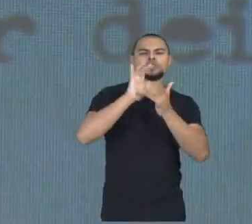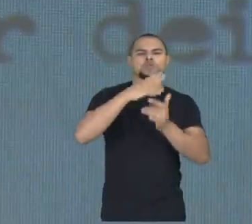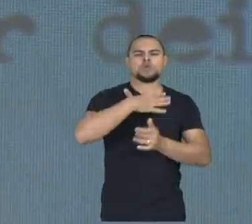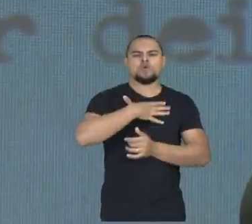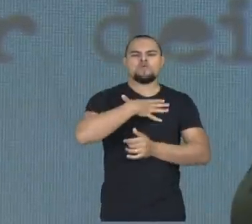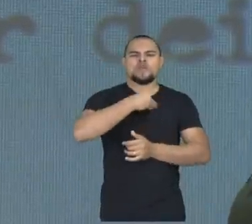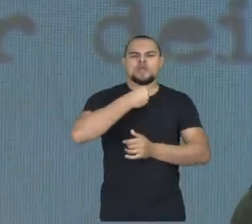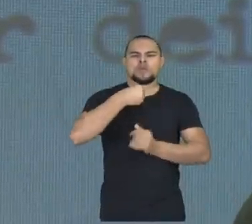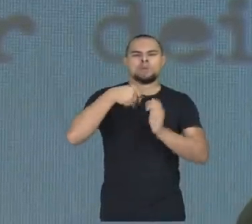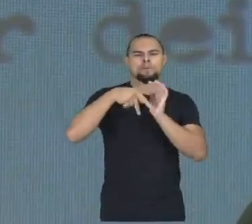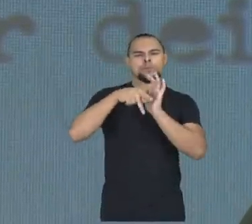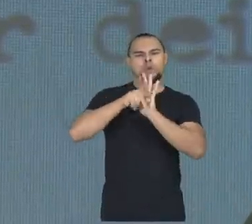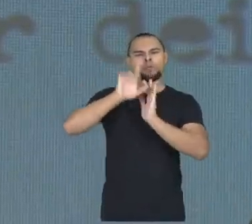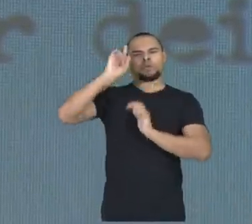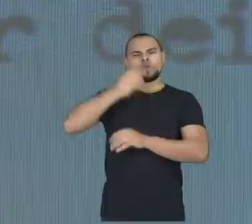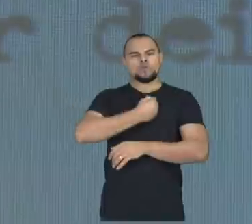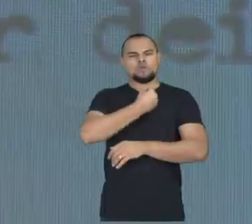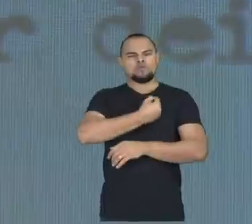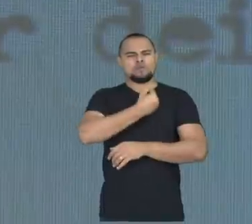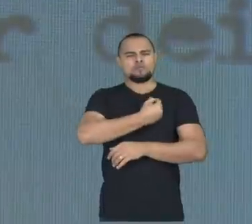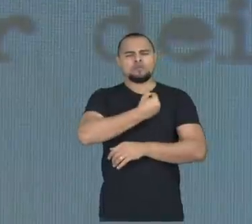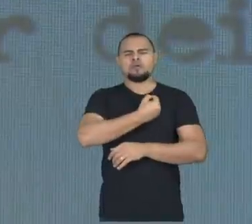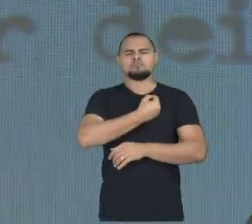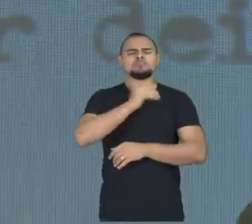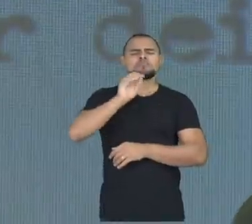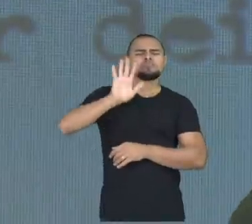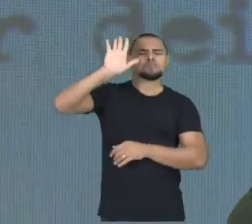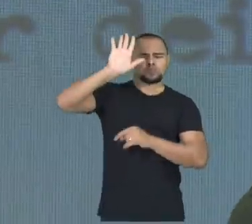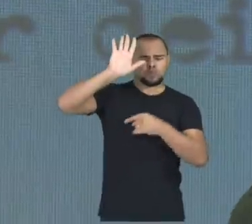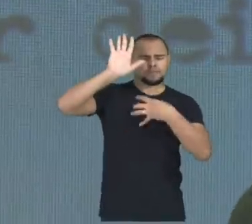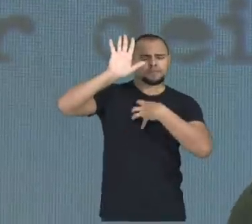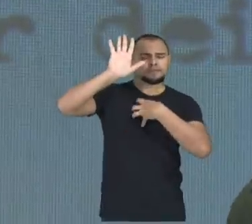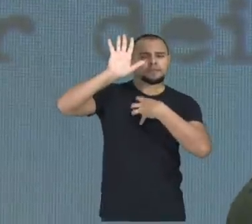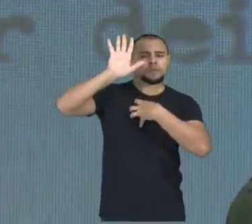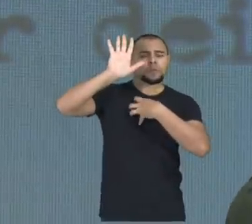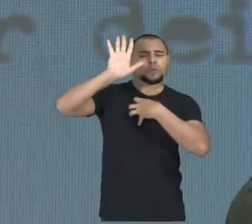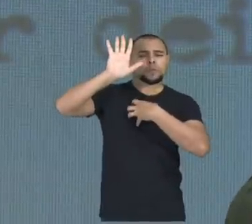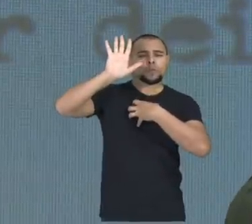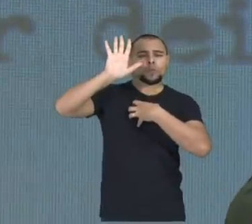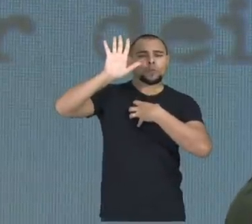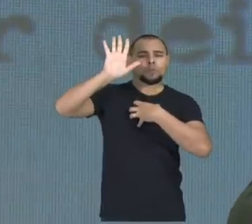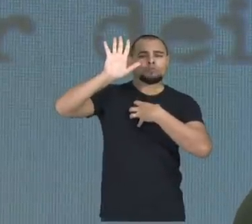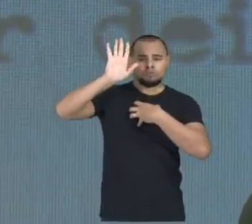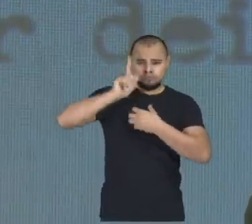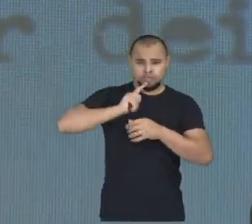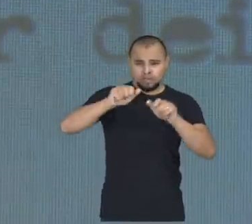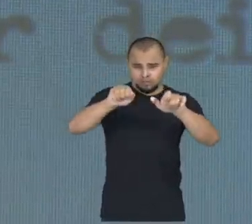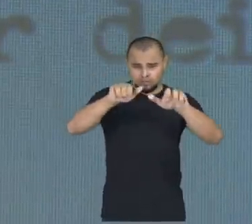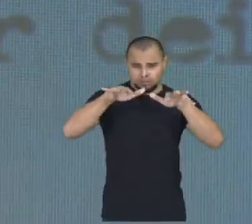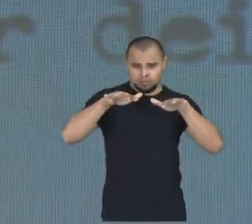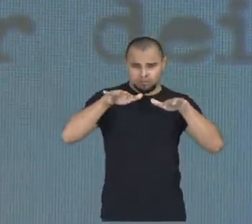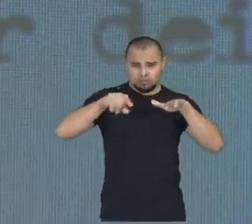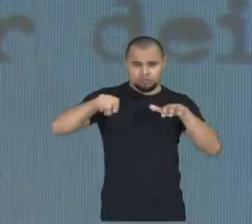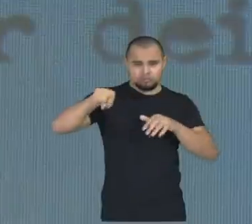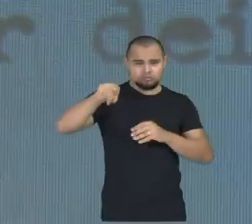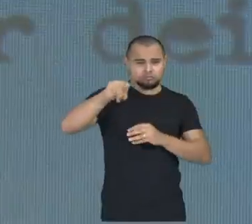dê apenas um sinalzinho com a sua mão aqui que eu quero ver. Só um sinal aqui, ó, no auditório. Será que tem alguém?